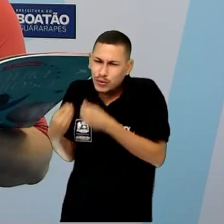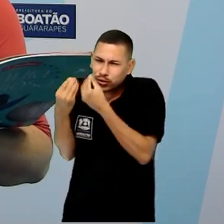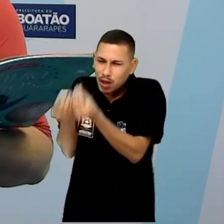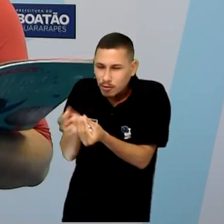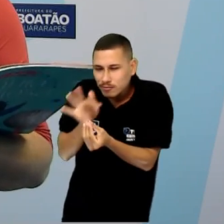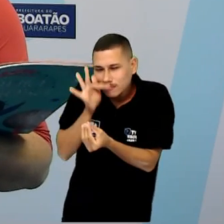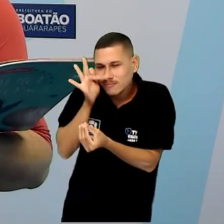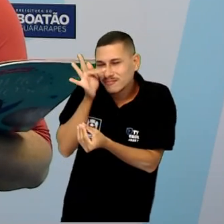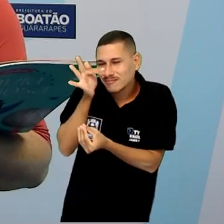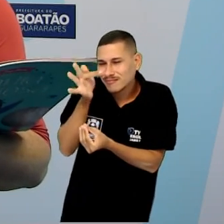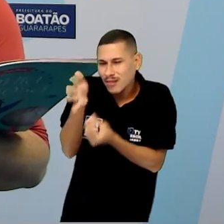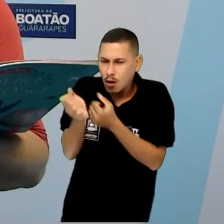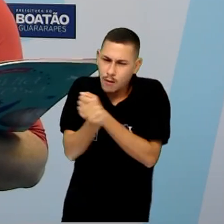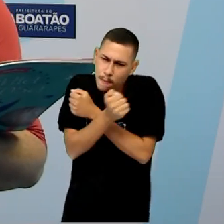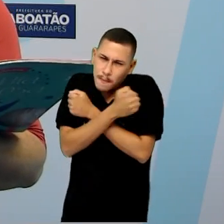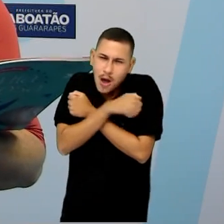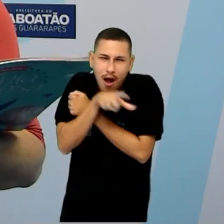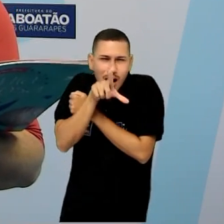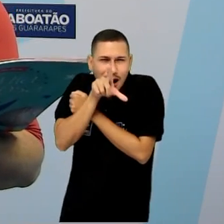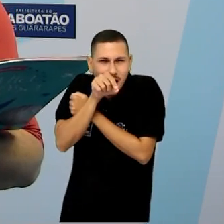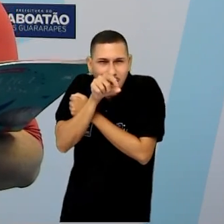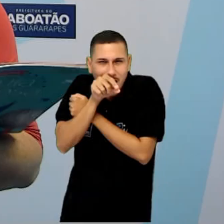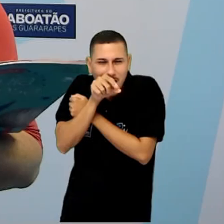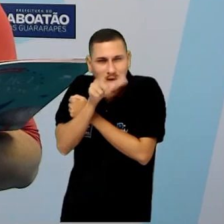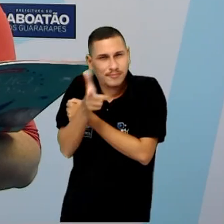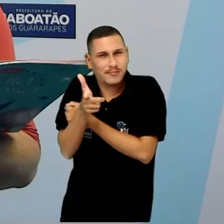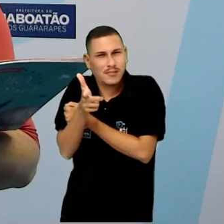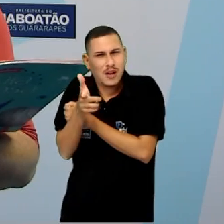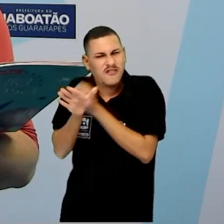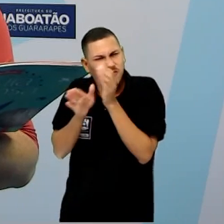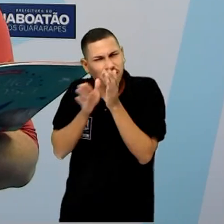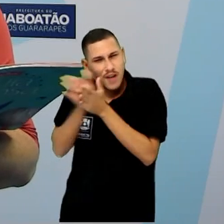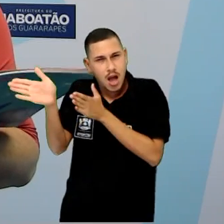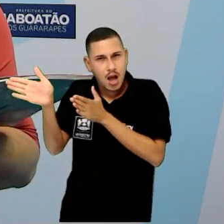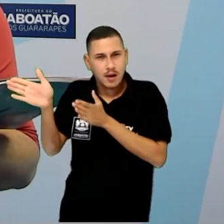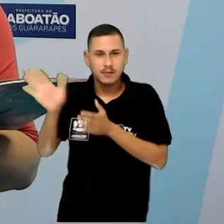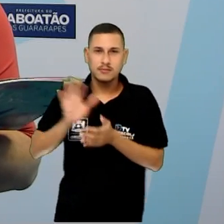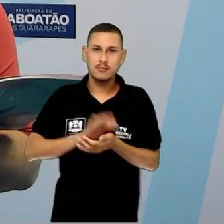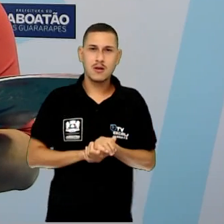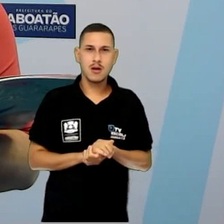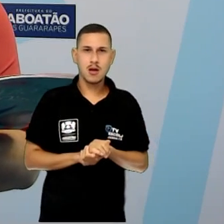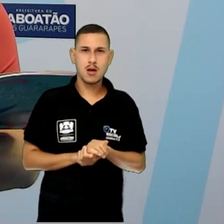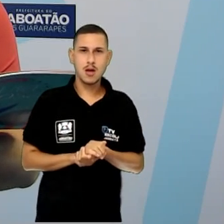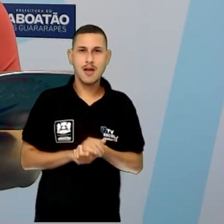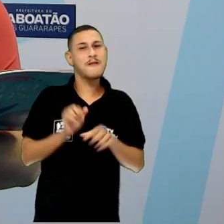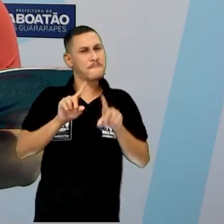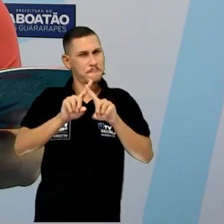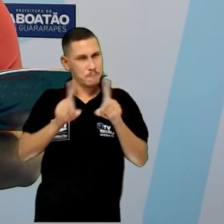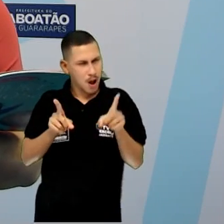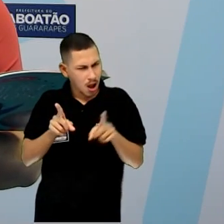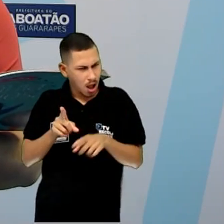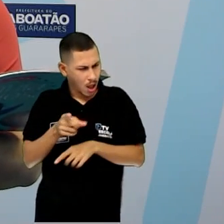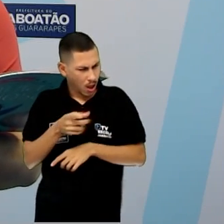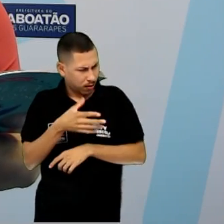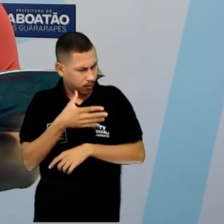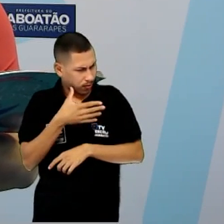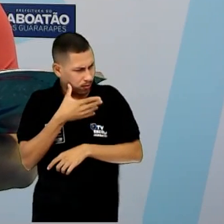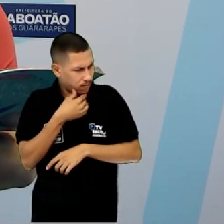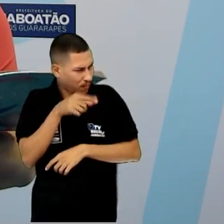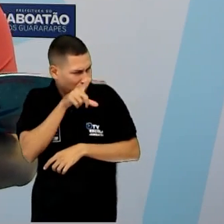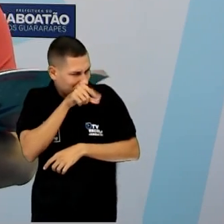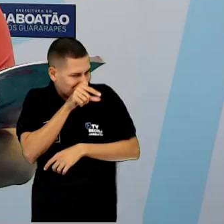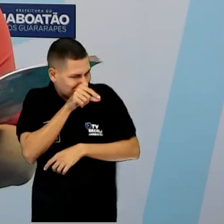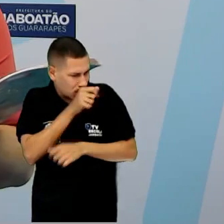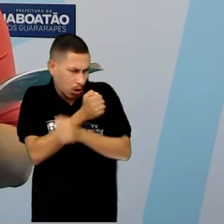ramalhete, abraçou Gralhosa sem pressa e partiu. Ela o reconheceu. O abraço